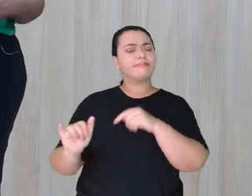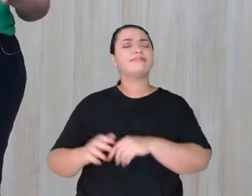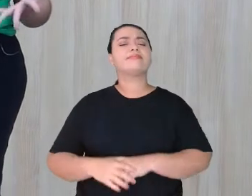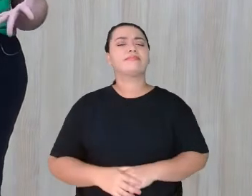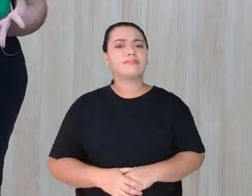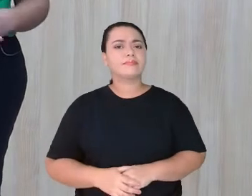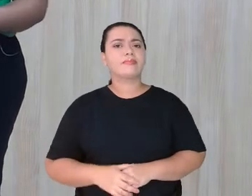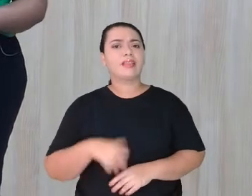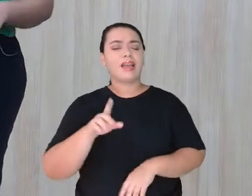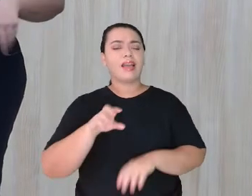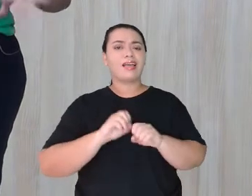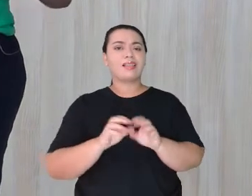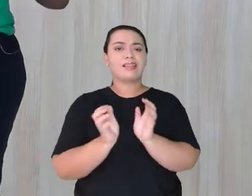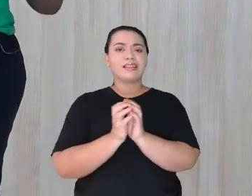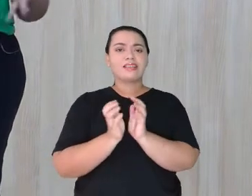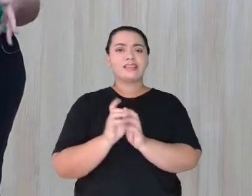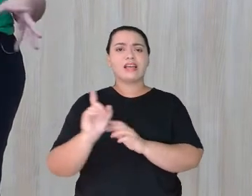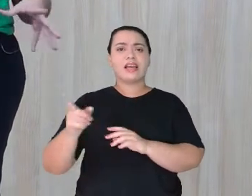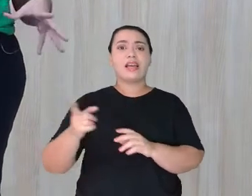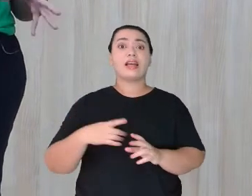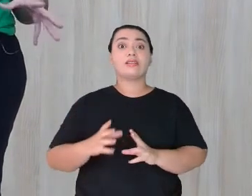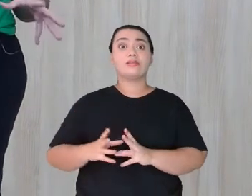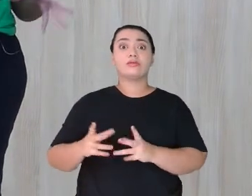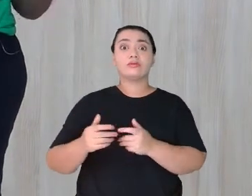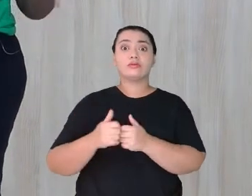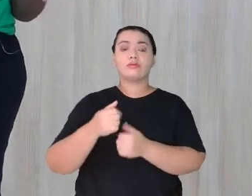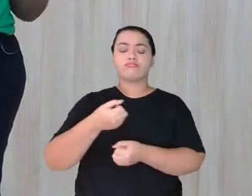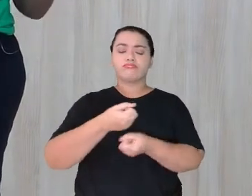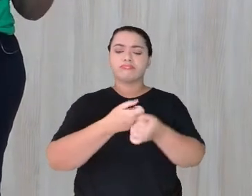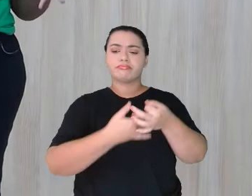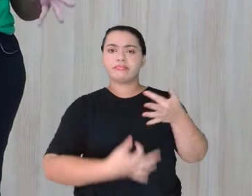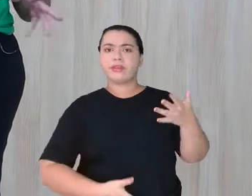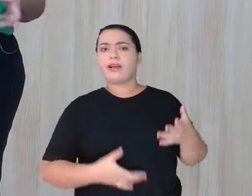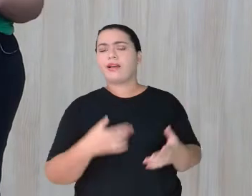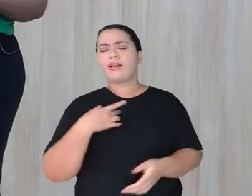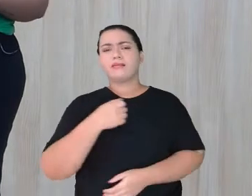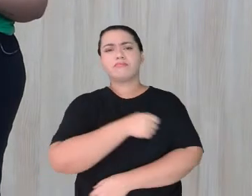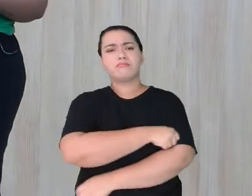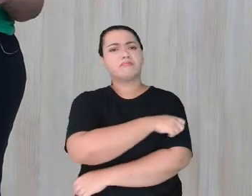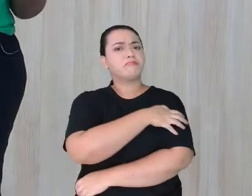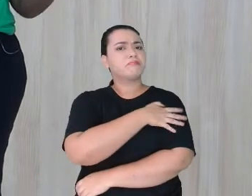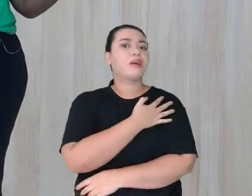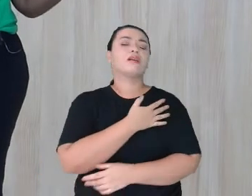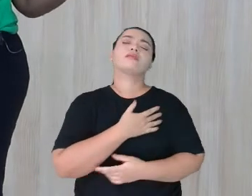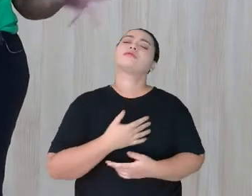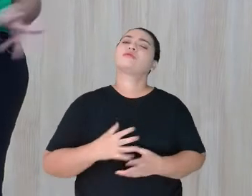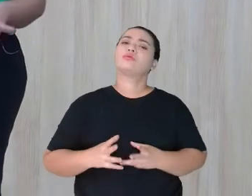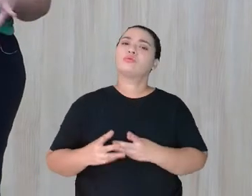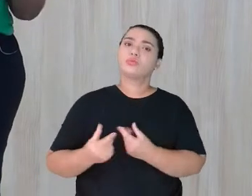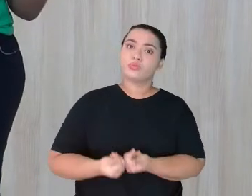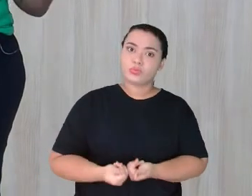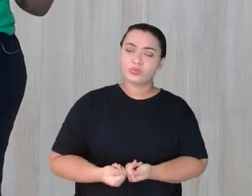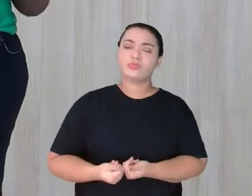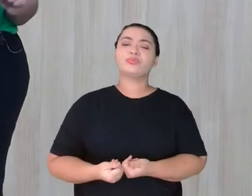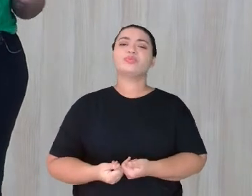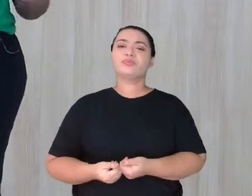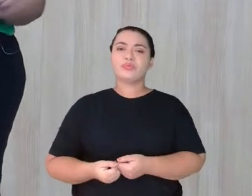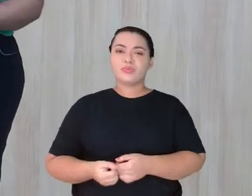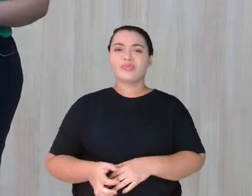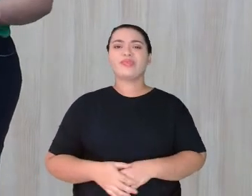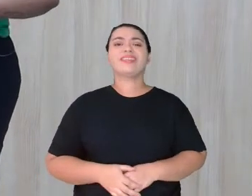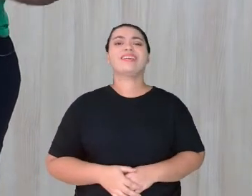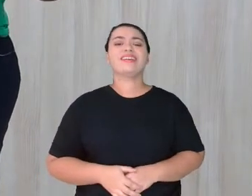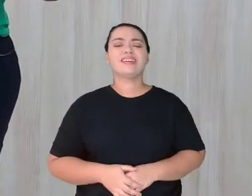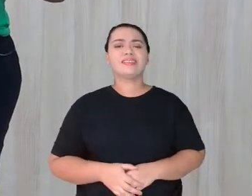também, Educa Recife. Lá tem todas as playlists de todas as séries, então, de todos os anos, né? Eu denunciando minha